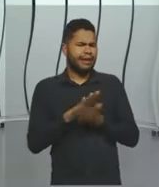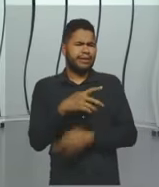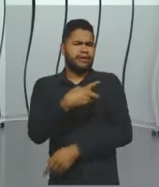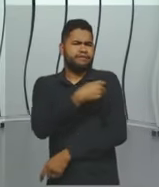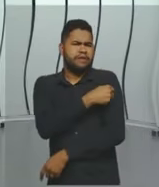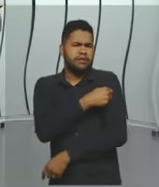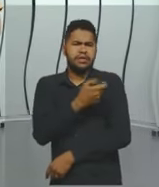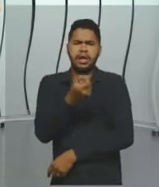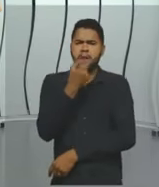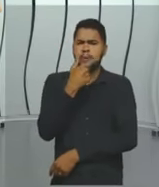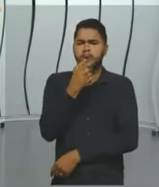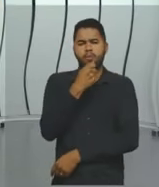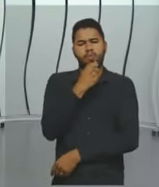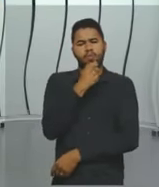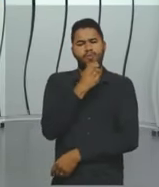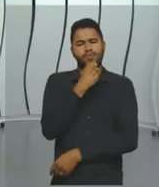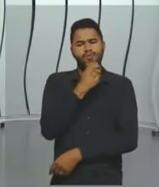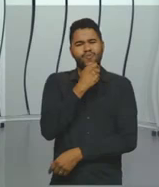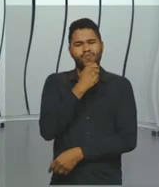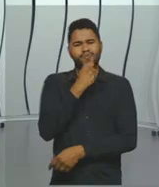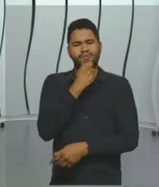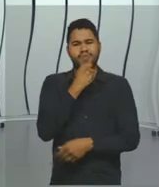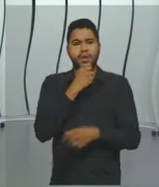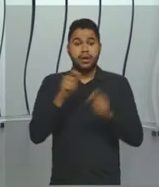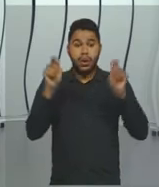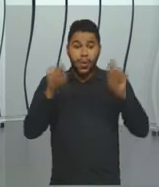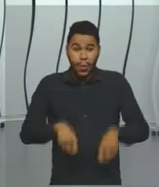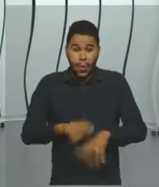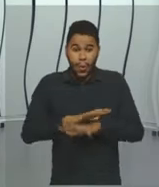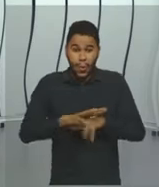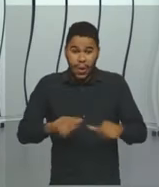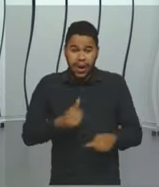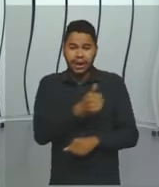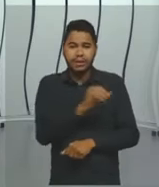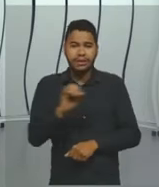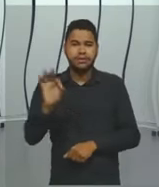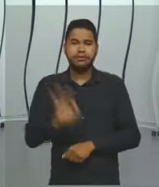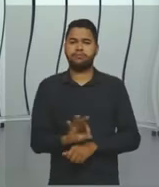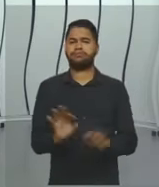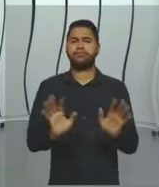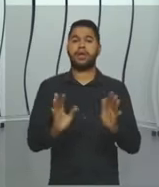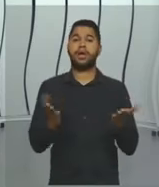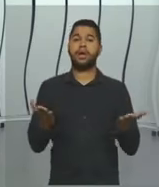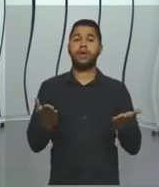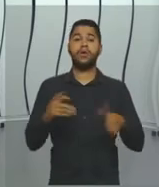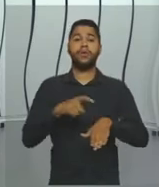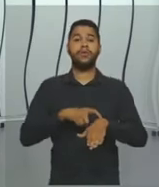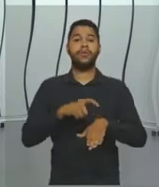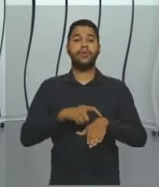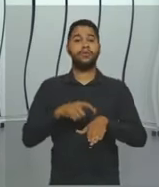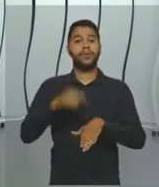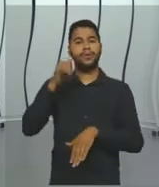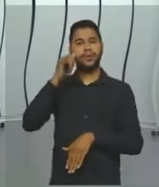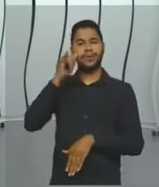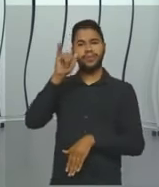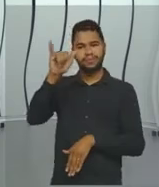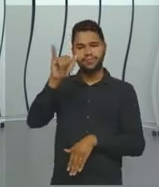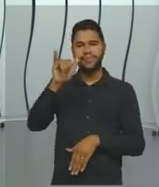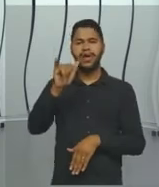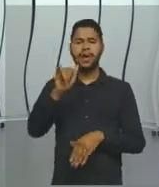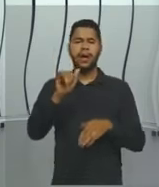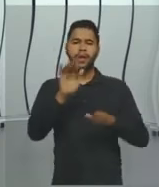ou medicamento ainda, infelizmente, capaz de curar. Então, o que a gente precisa nesse momento é da prevenção, é